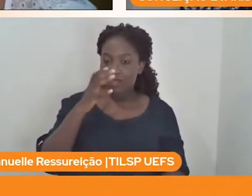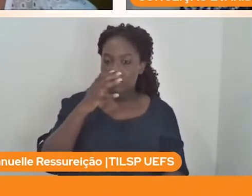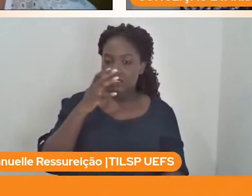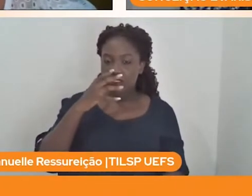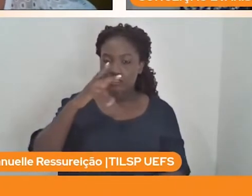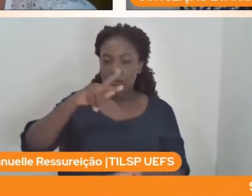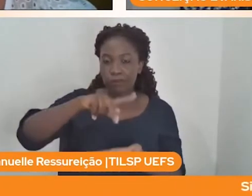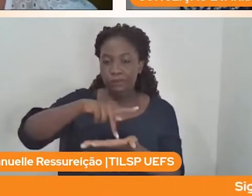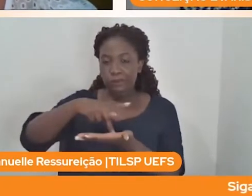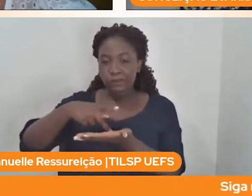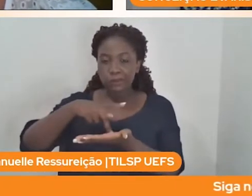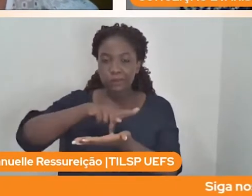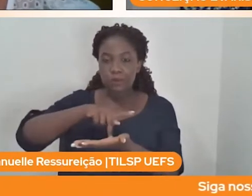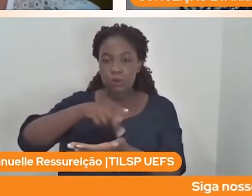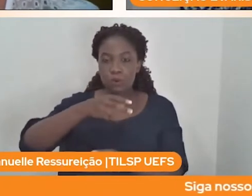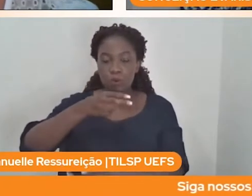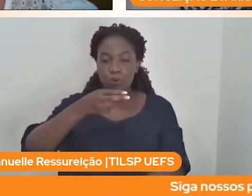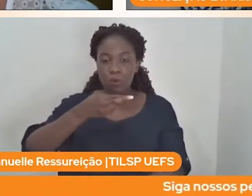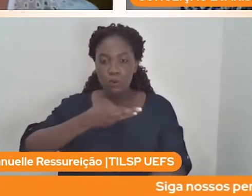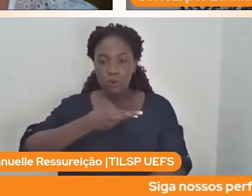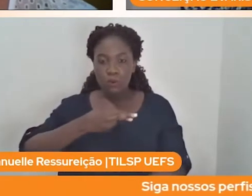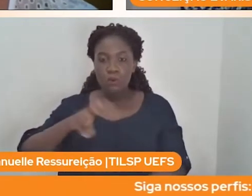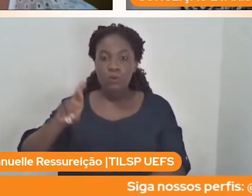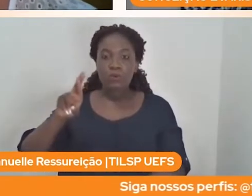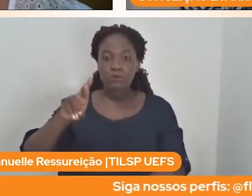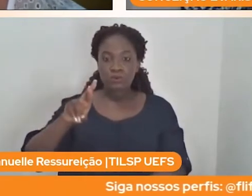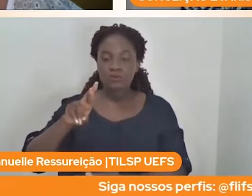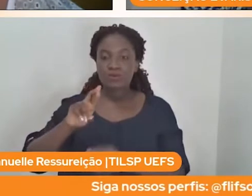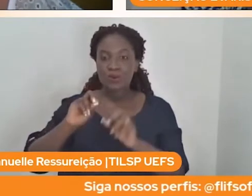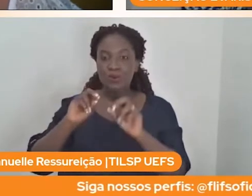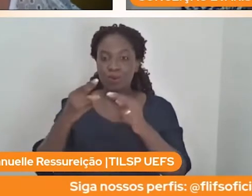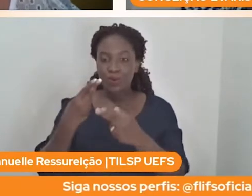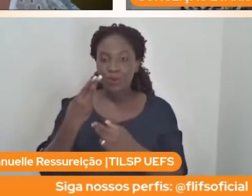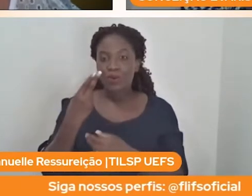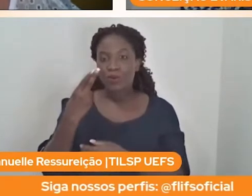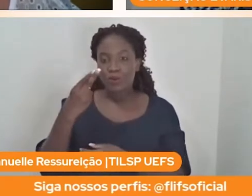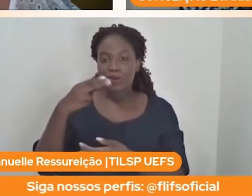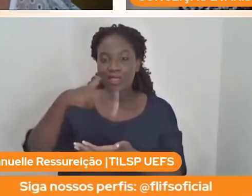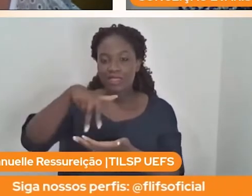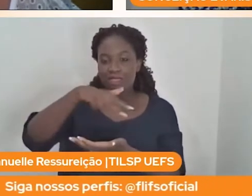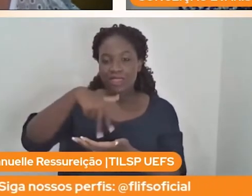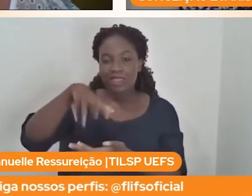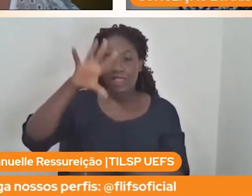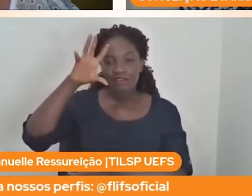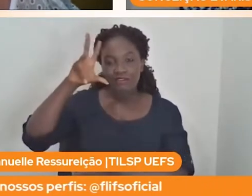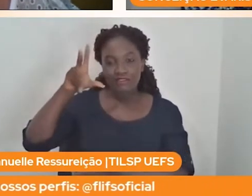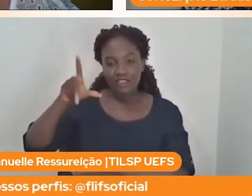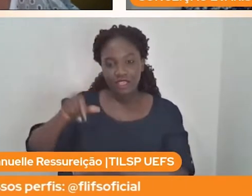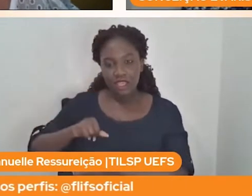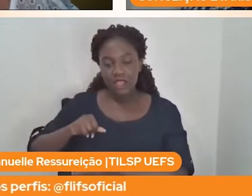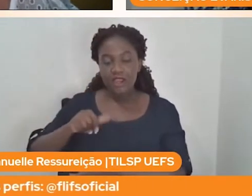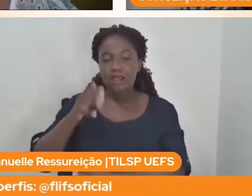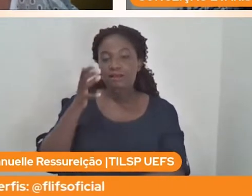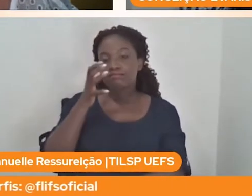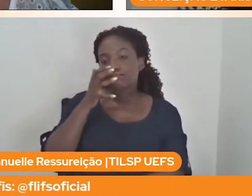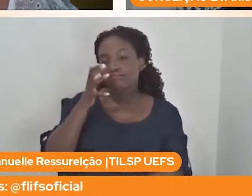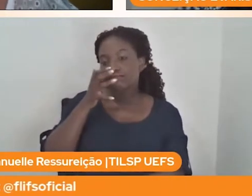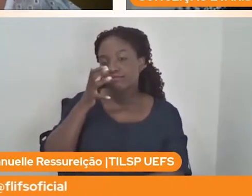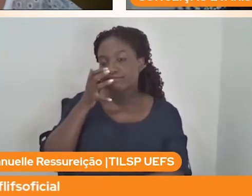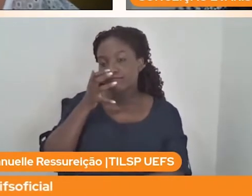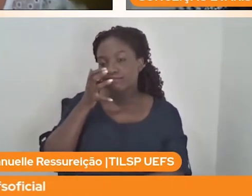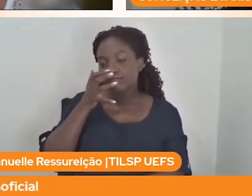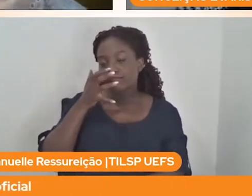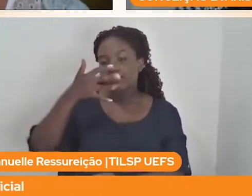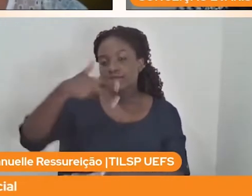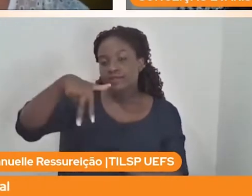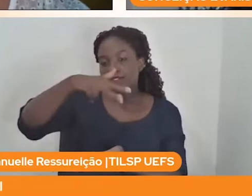russo, posso assistir uma dança das culturas tradicionais africanas, posso assistir uma